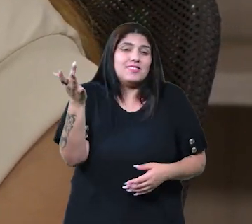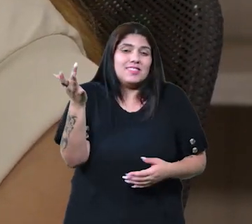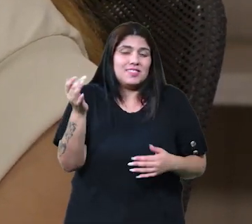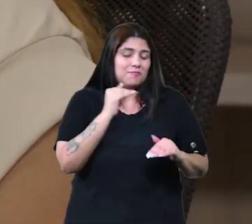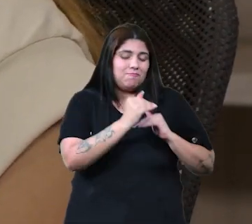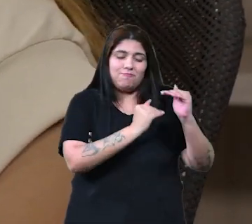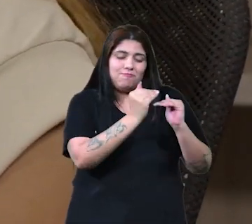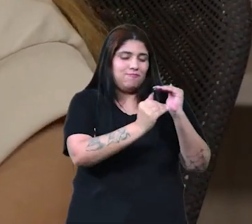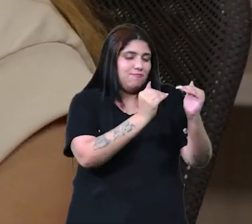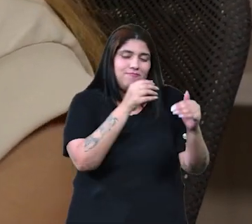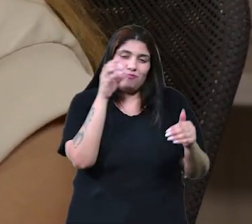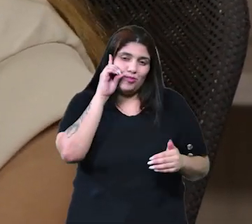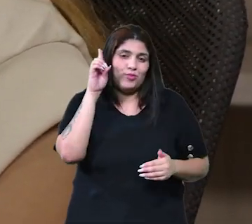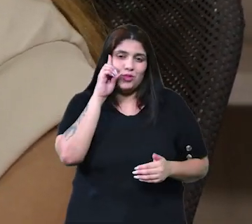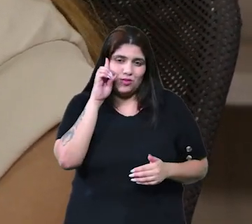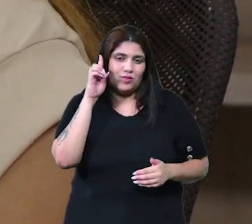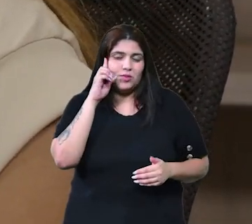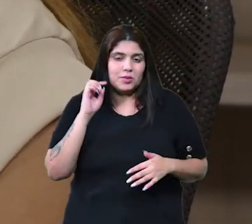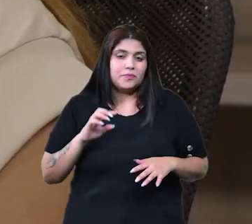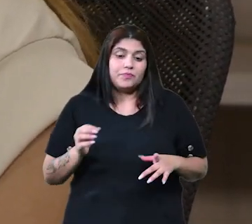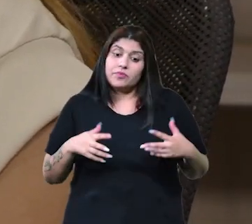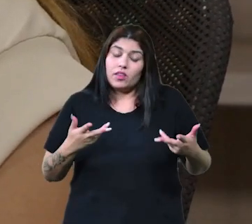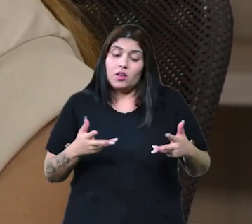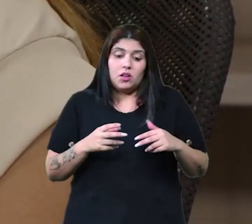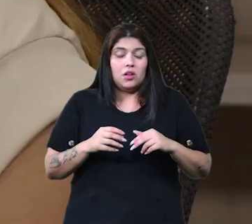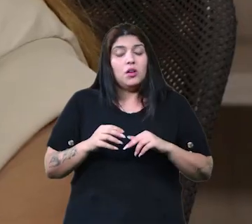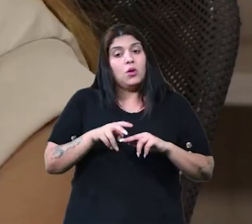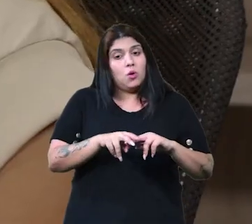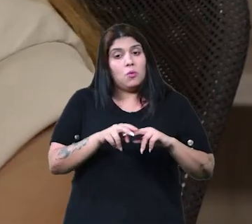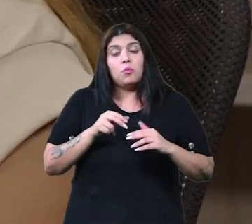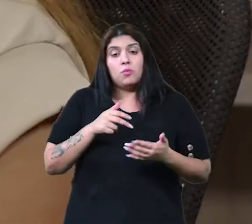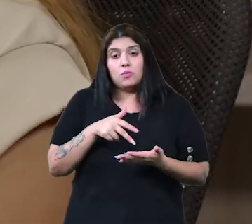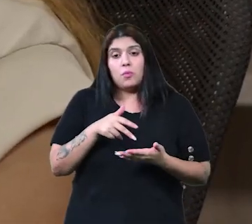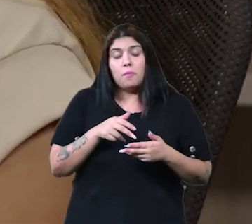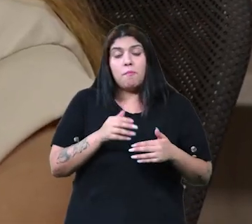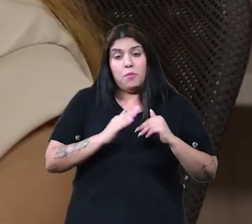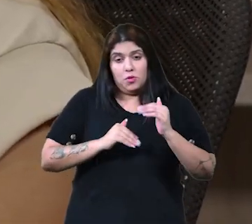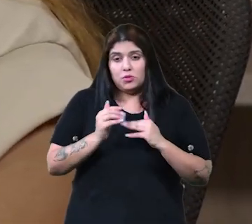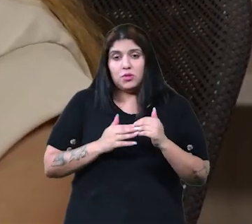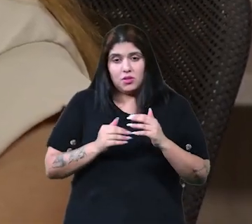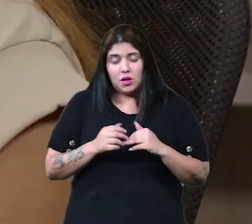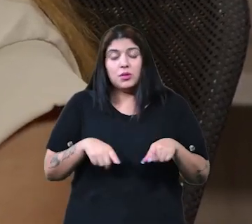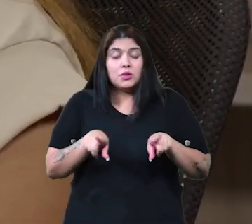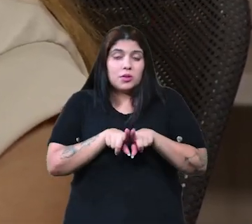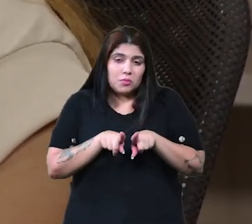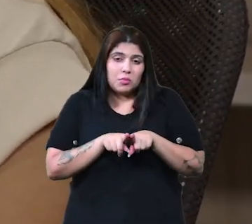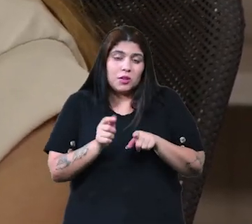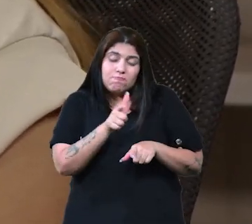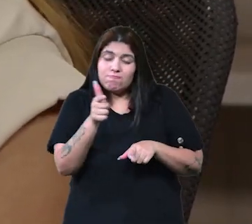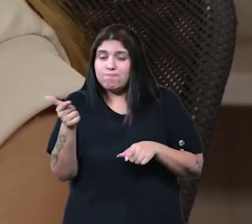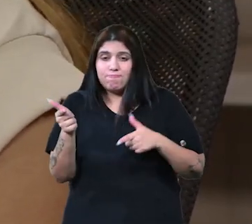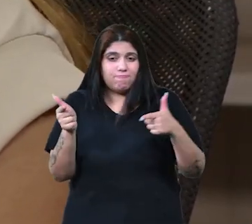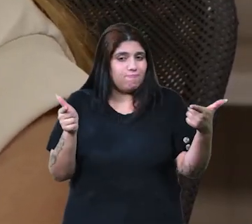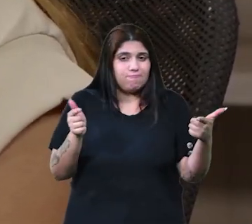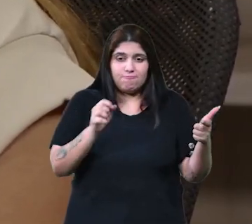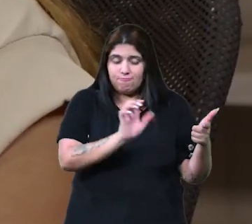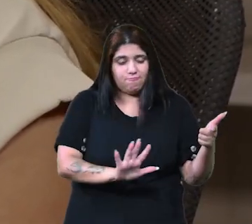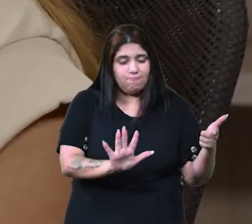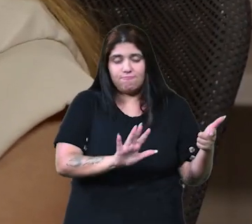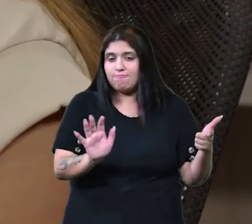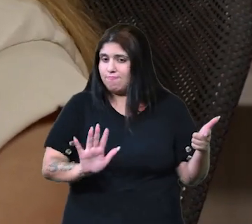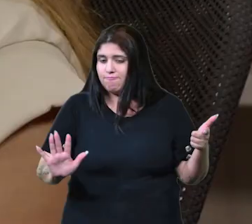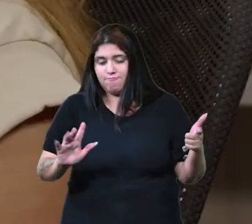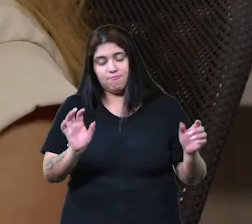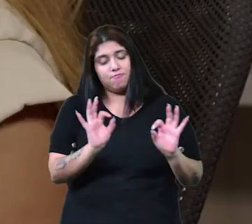dia. Tanto como profissional e até mesmo, às vezes, em outra situação, em outro tipo de